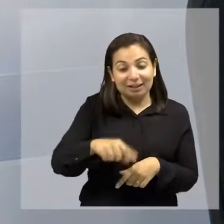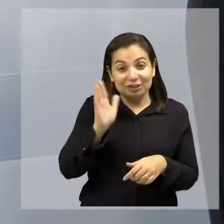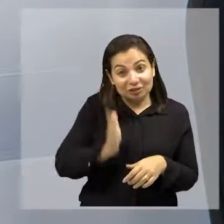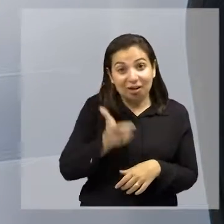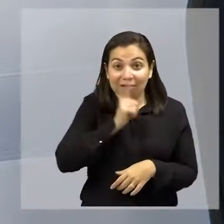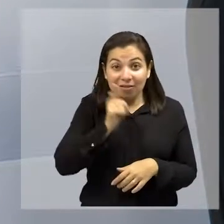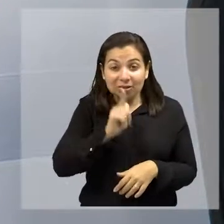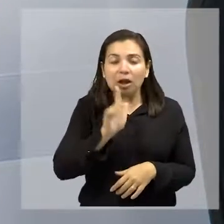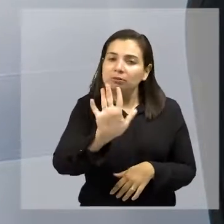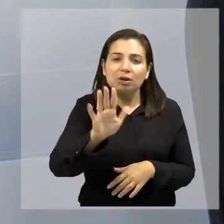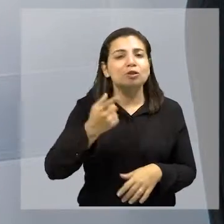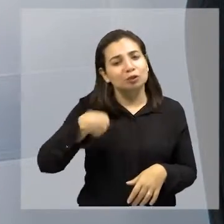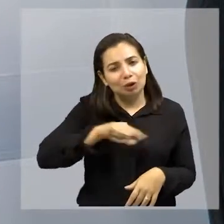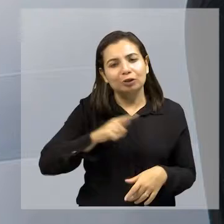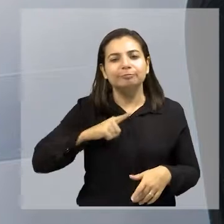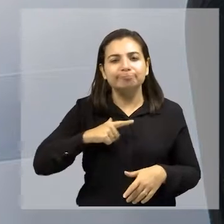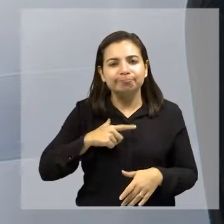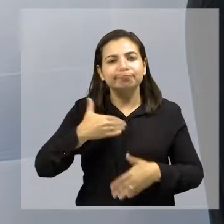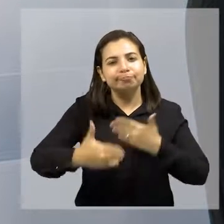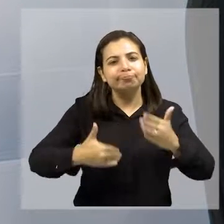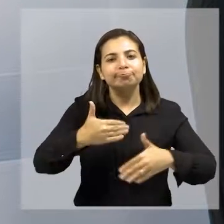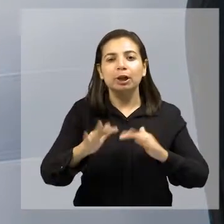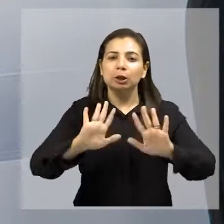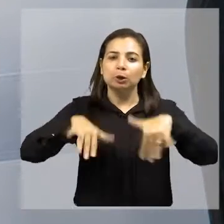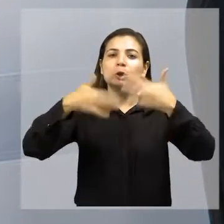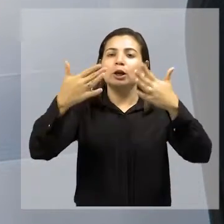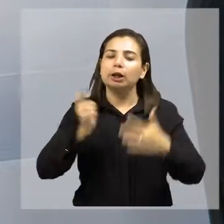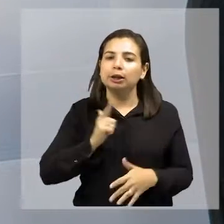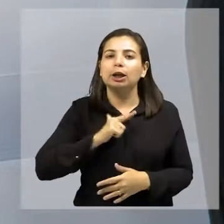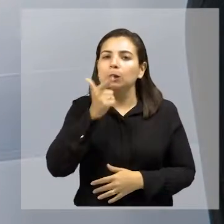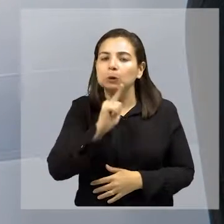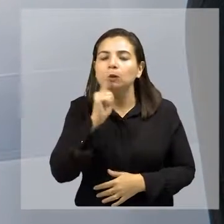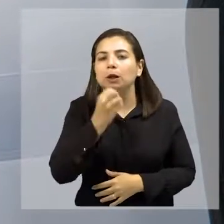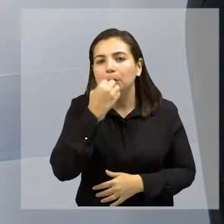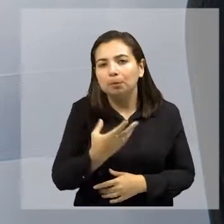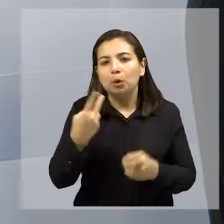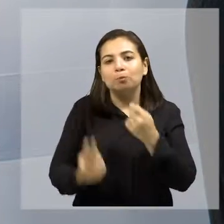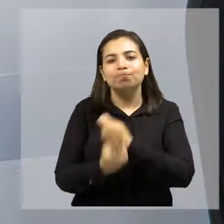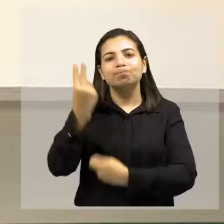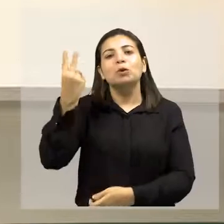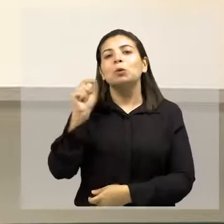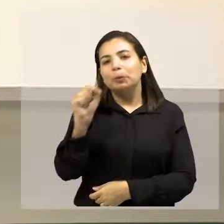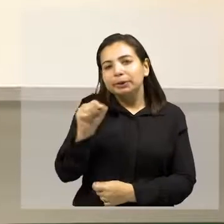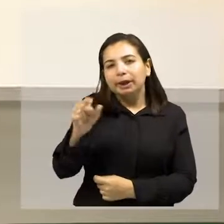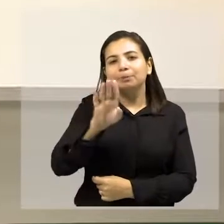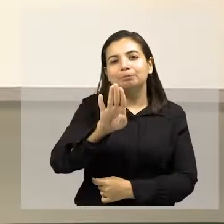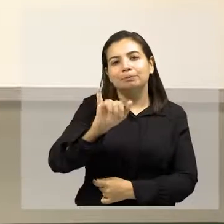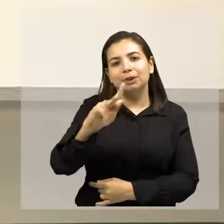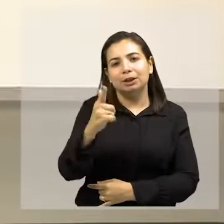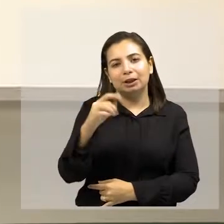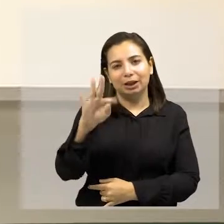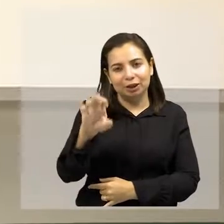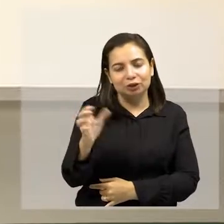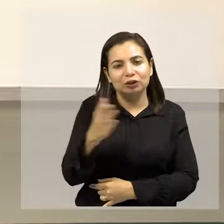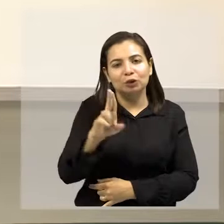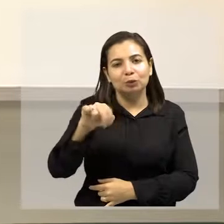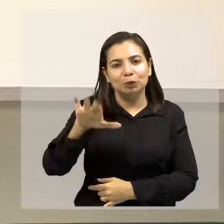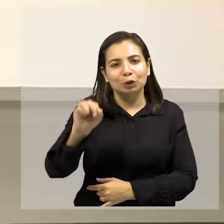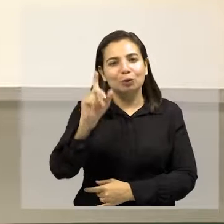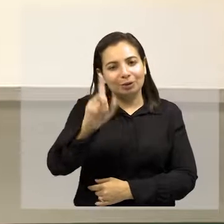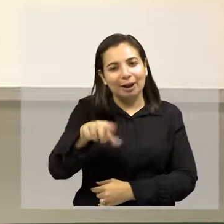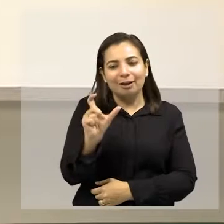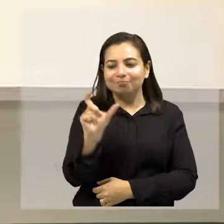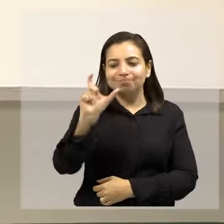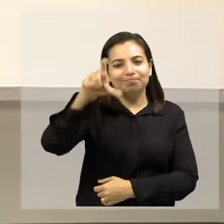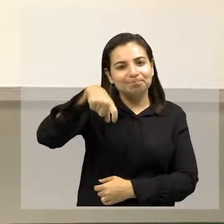avançamos muito na prioridade ao transporte coletivo em Fortaleza a partir do bilhete único. No avanço que a cidade tem